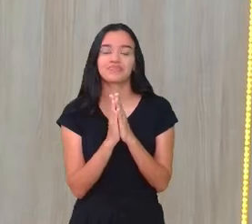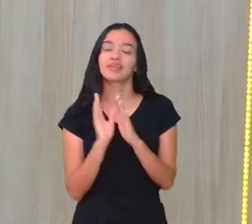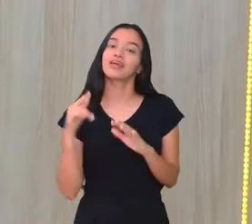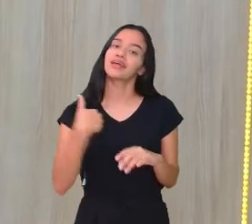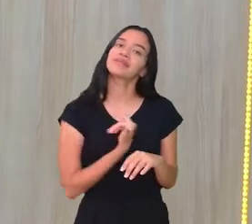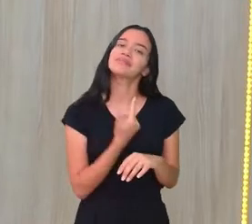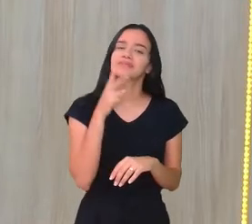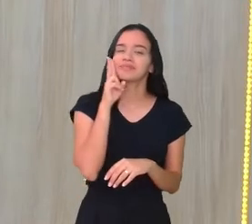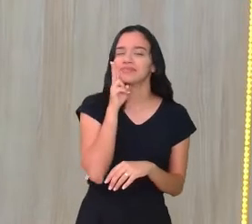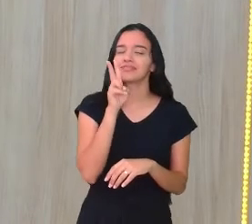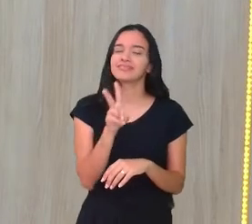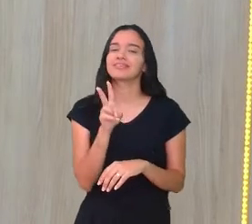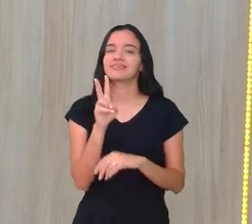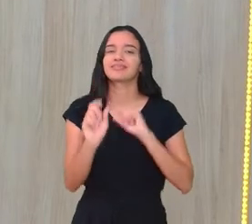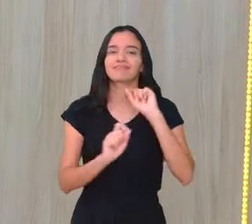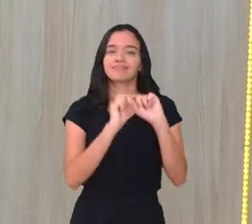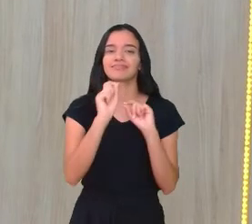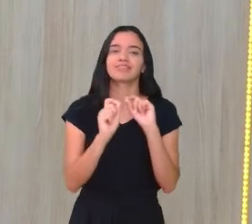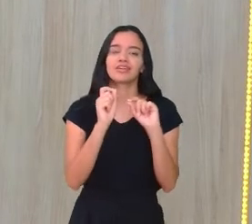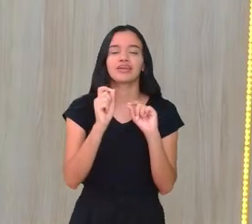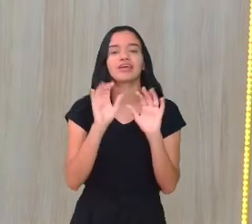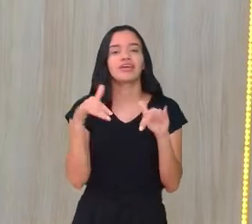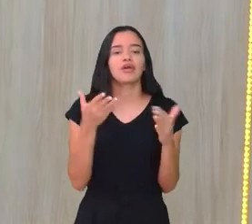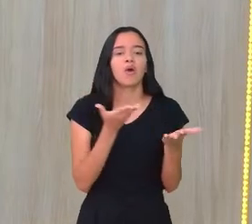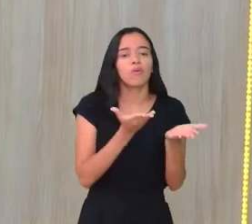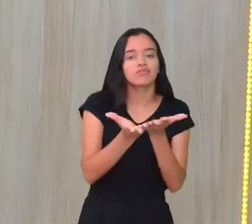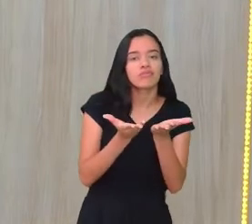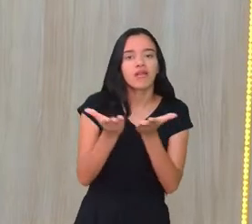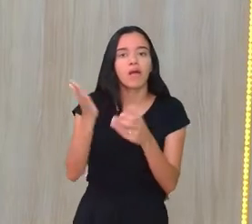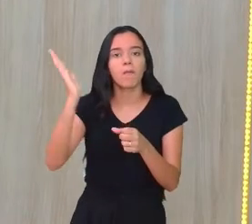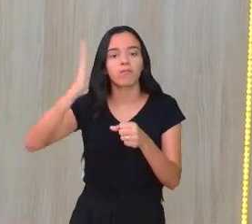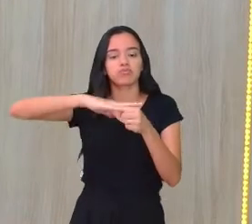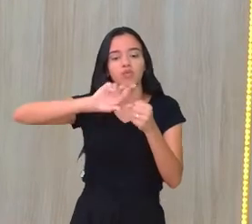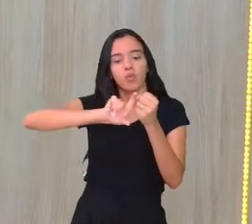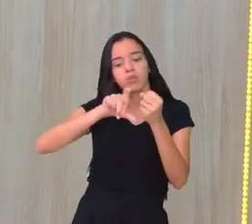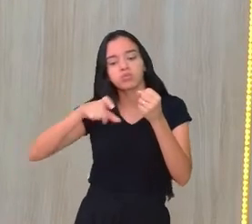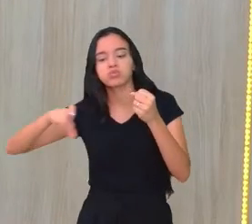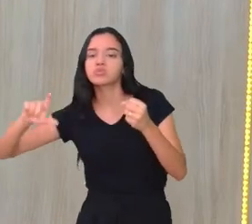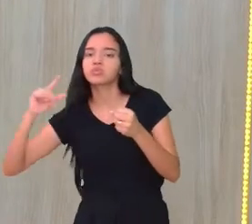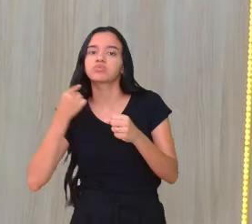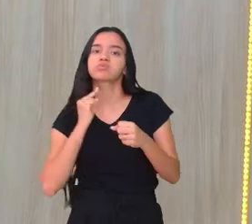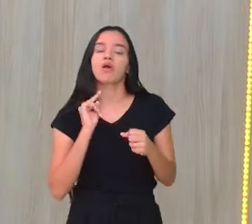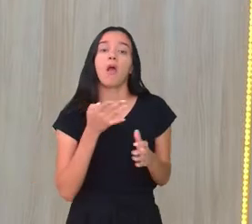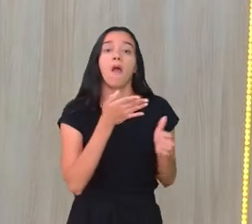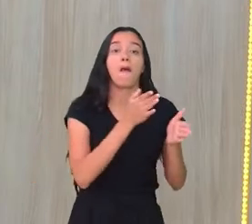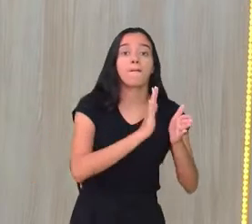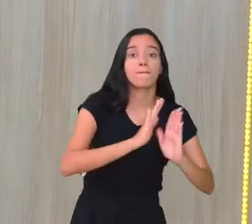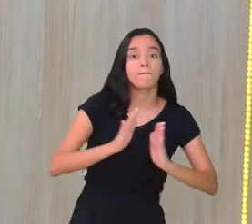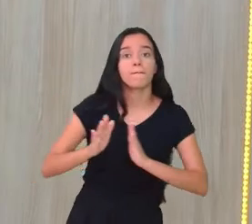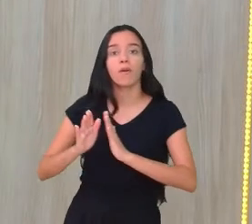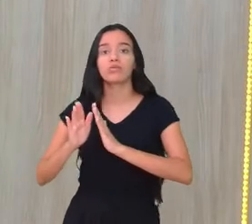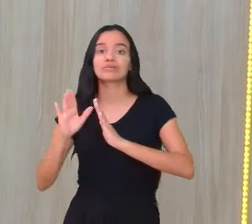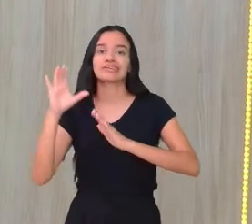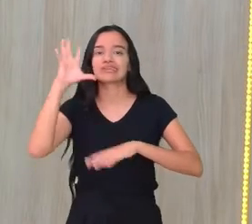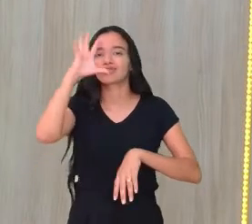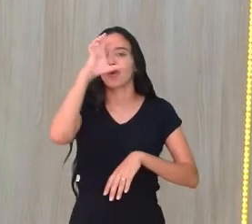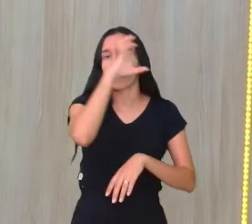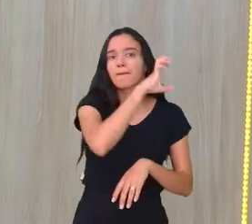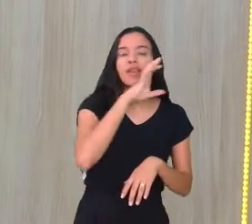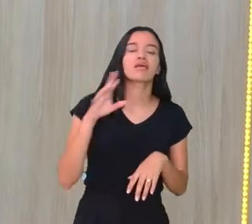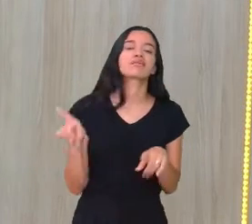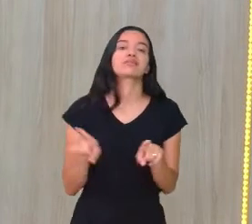gente acabou de ver que o tratamento de esgoto, ele é um processo bastante complexo